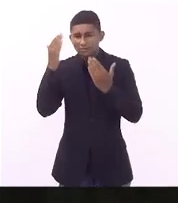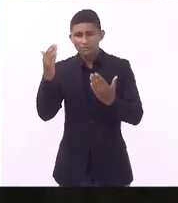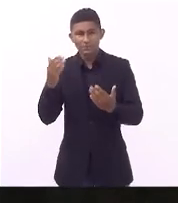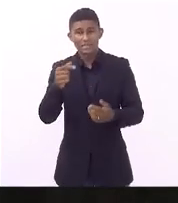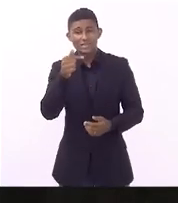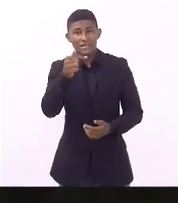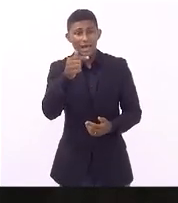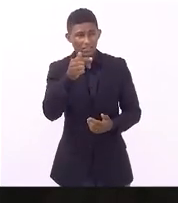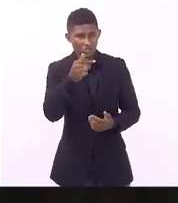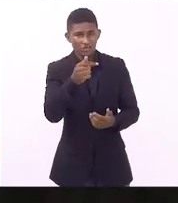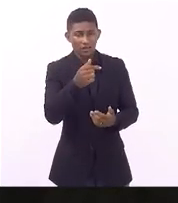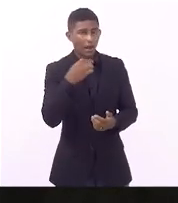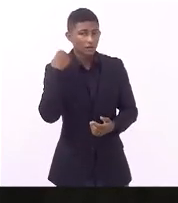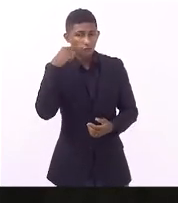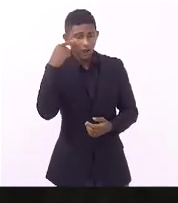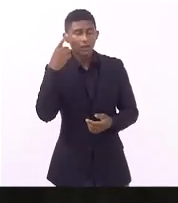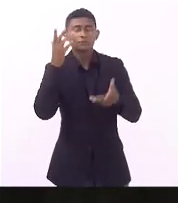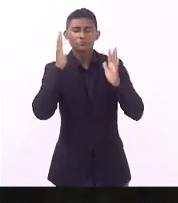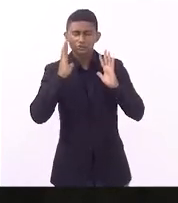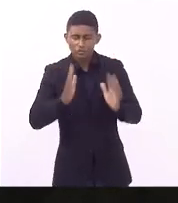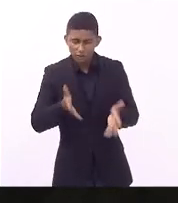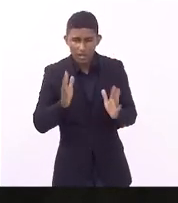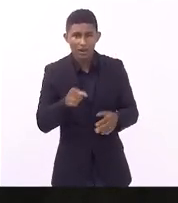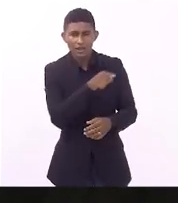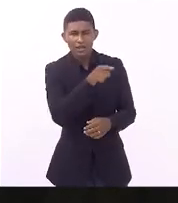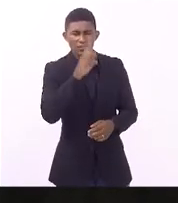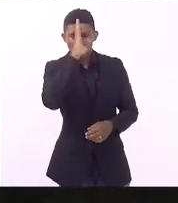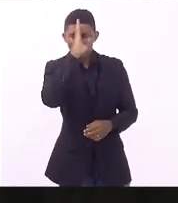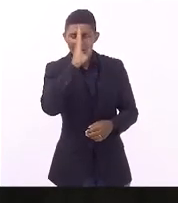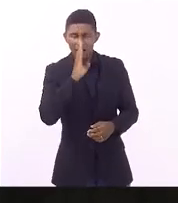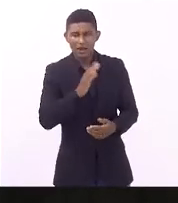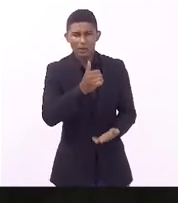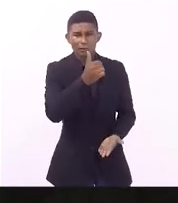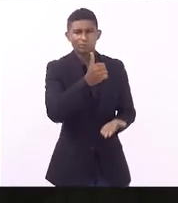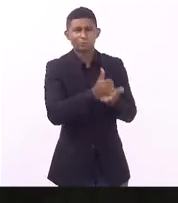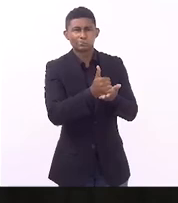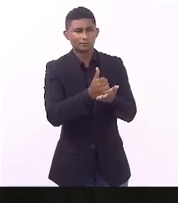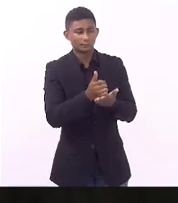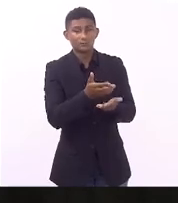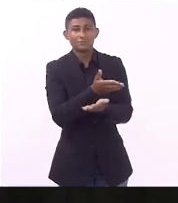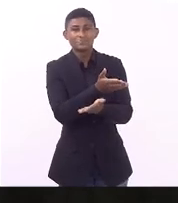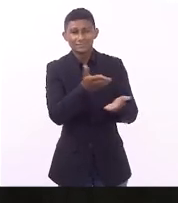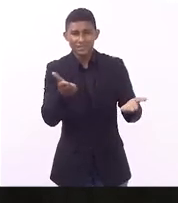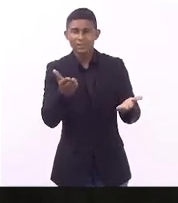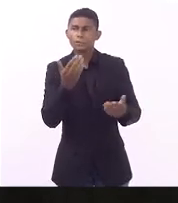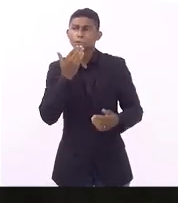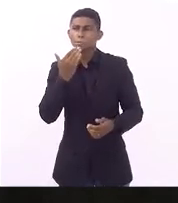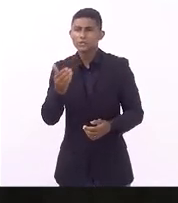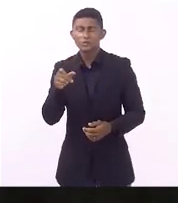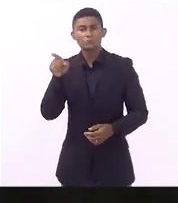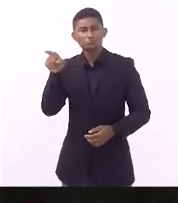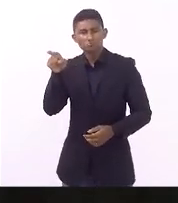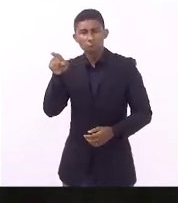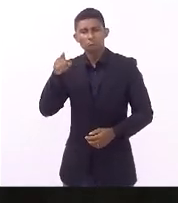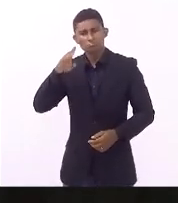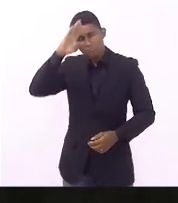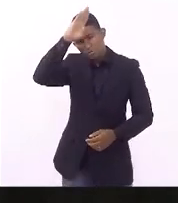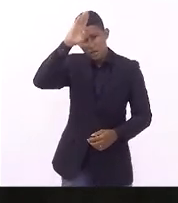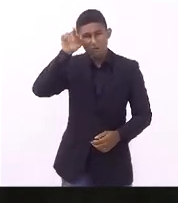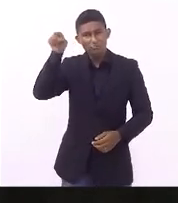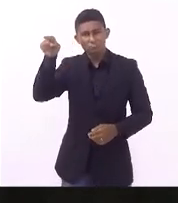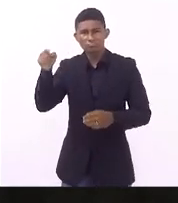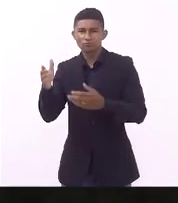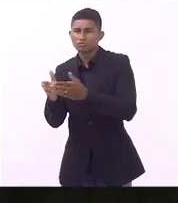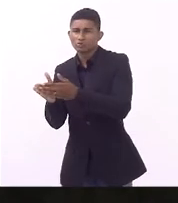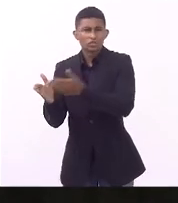assessoram gratuitamente nesses 3 anos. Foram eles os autores dos nossos pedidos de impeachment de Bolsonaro, do Pazuello, do Queiroga e